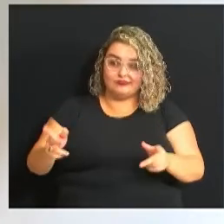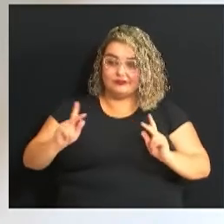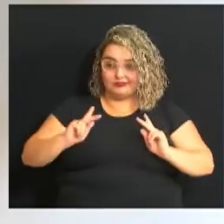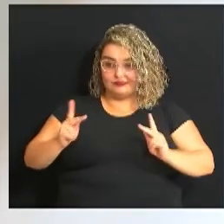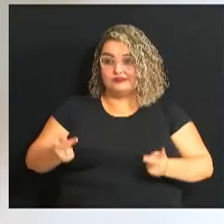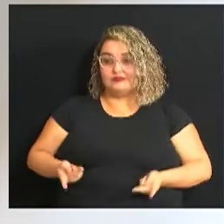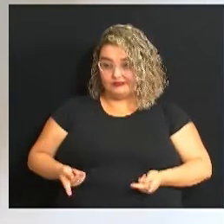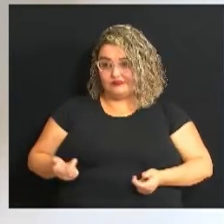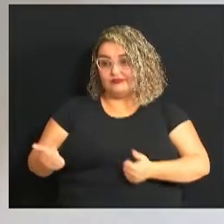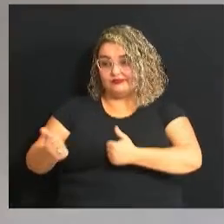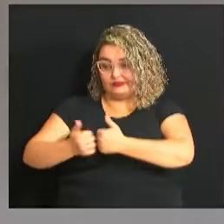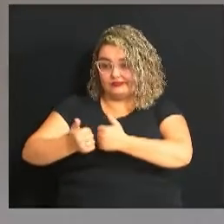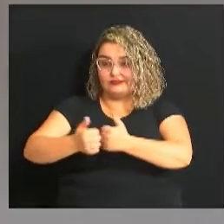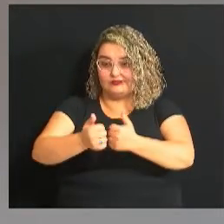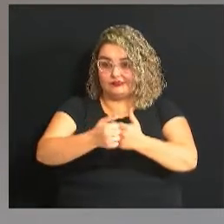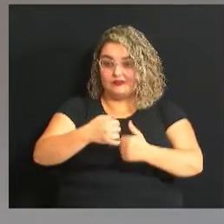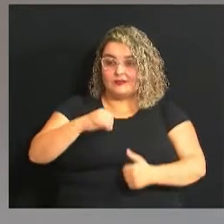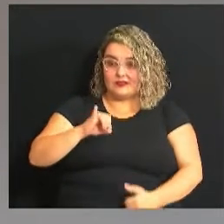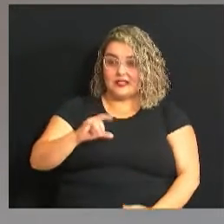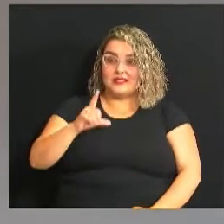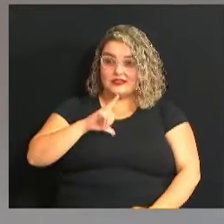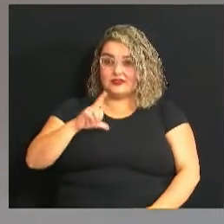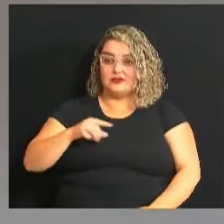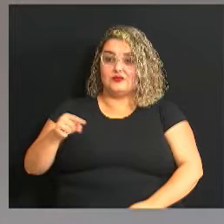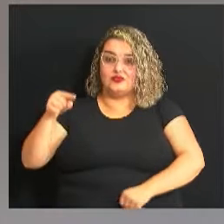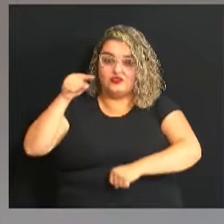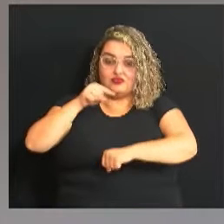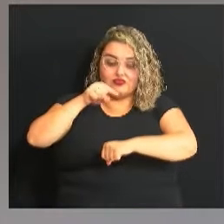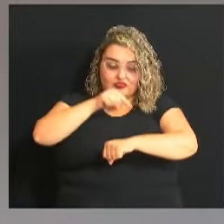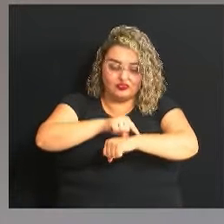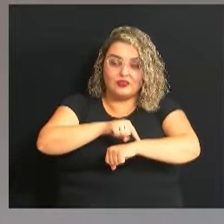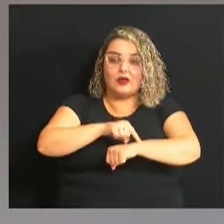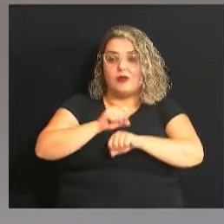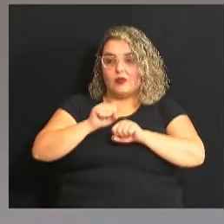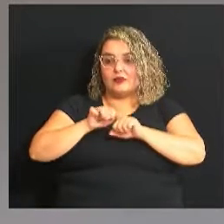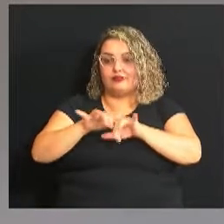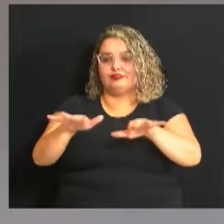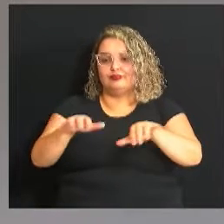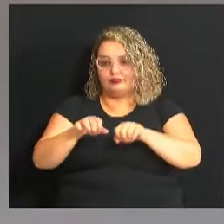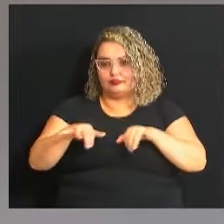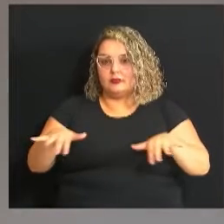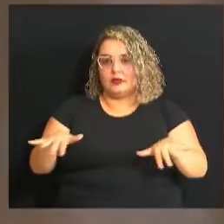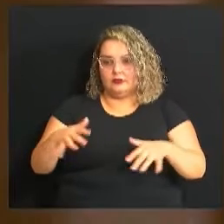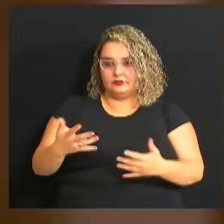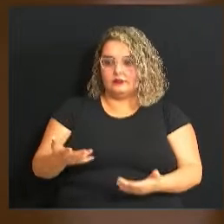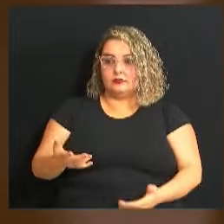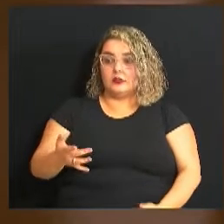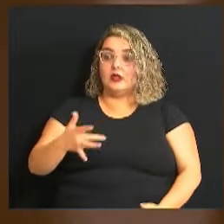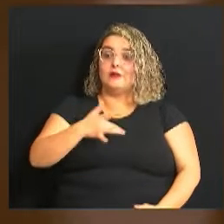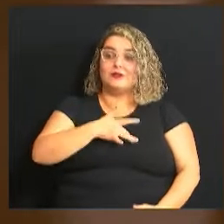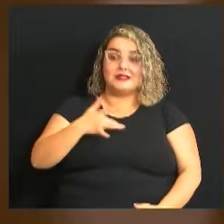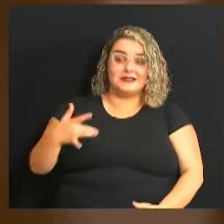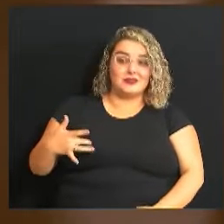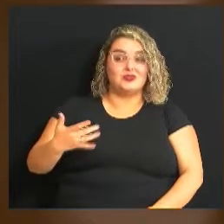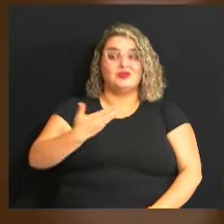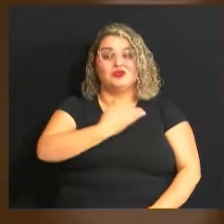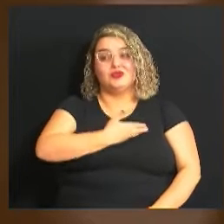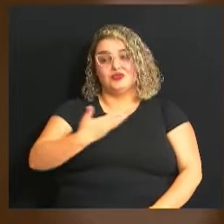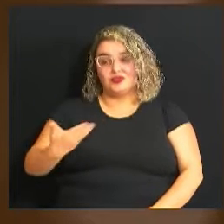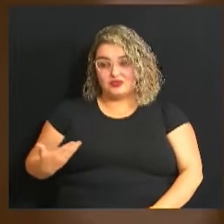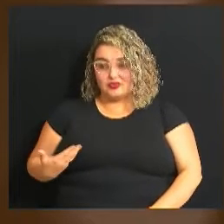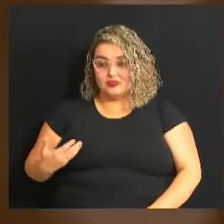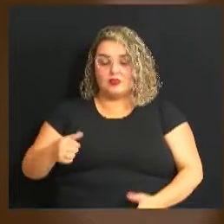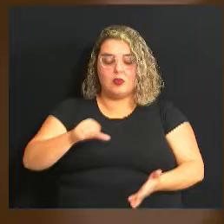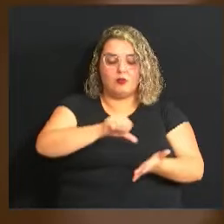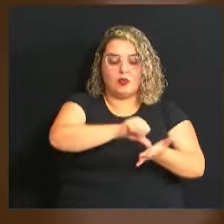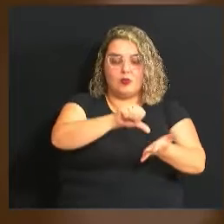ao redor, e se houver presença do mosquito, tem esse risco de transmissão. E gera uma questão de saúde pública, onde os órgãos de saúde pública